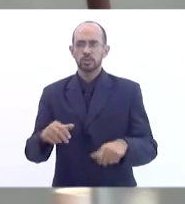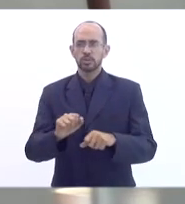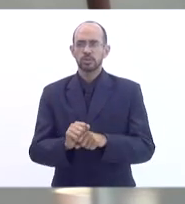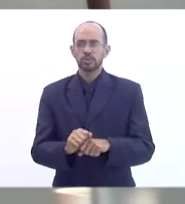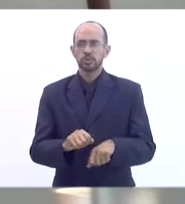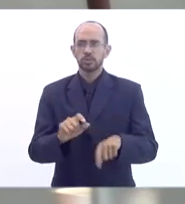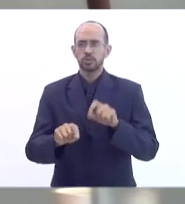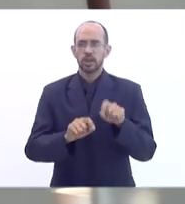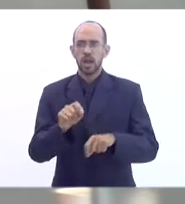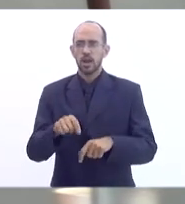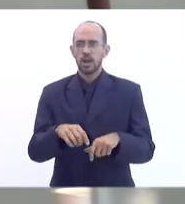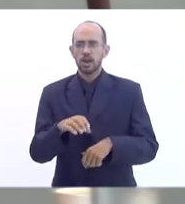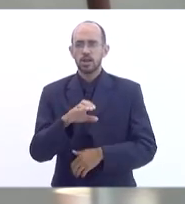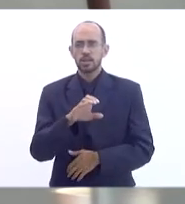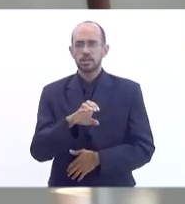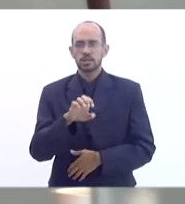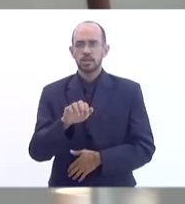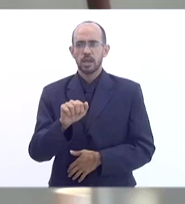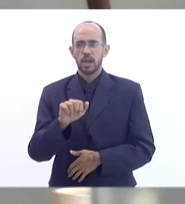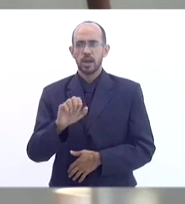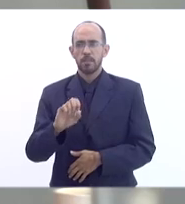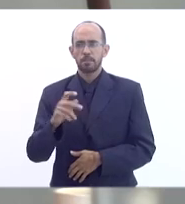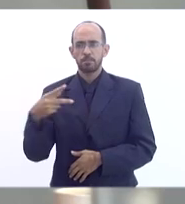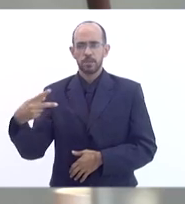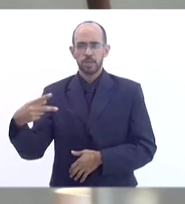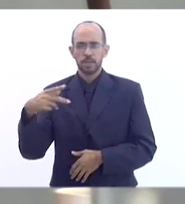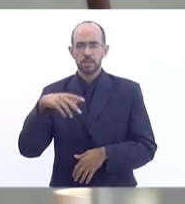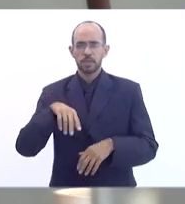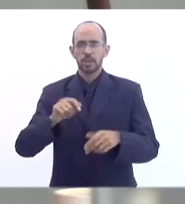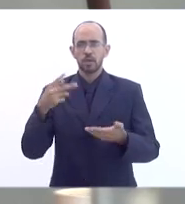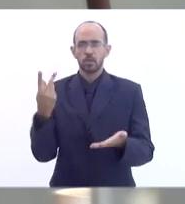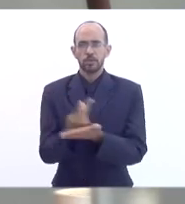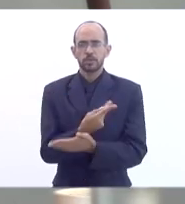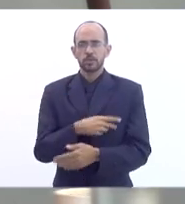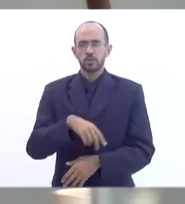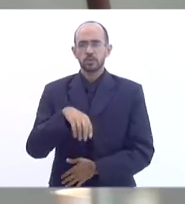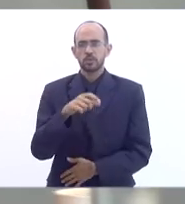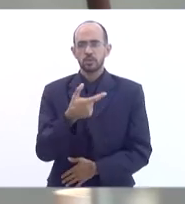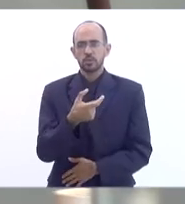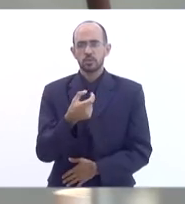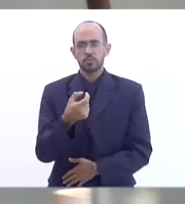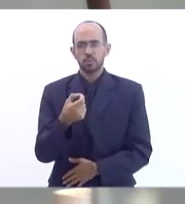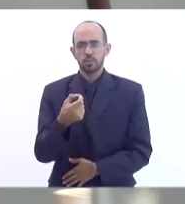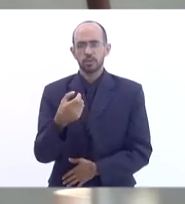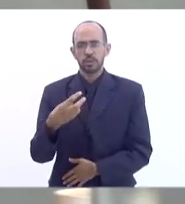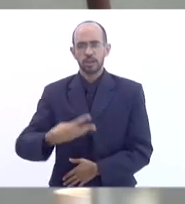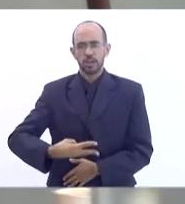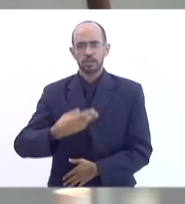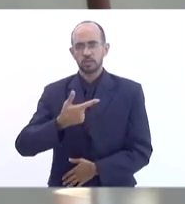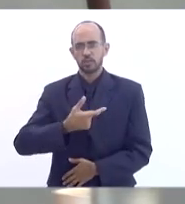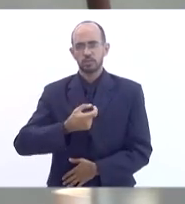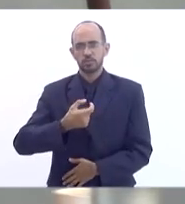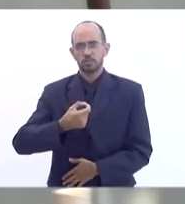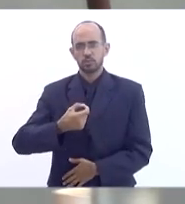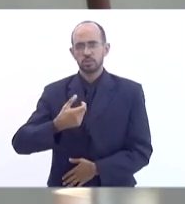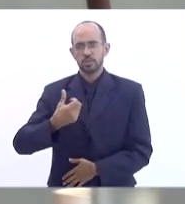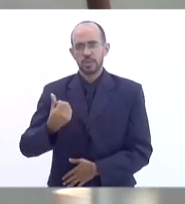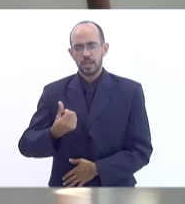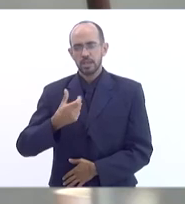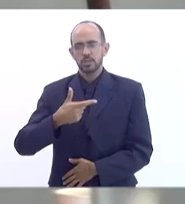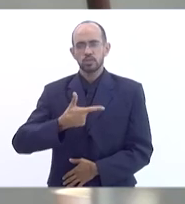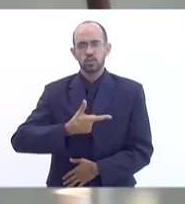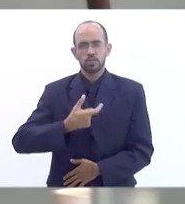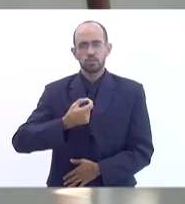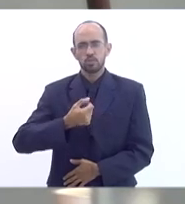concurso da SEAP da Secretaria de Administração Penitenciária concurso aberto em 2003 2006/2012 e